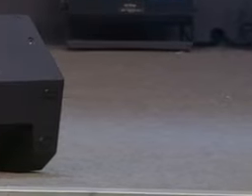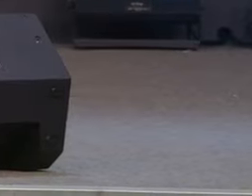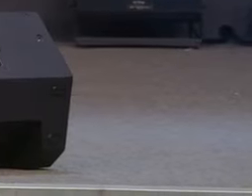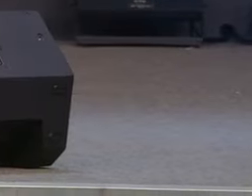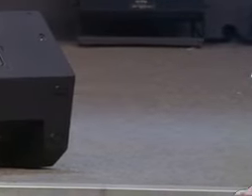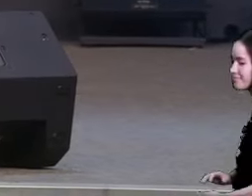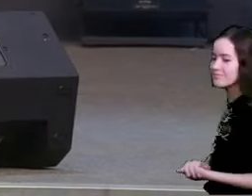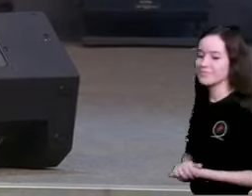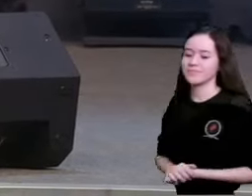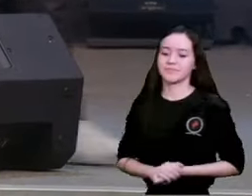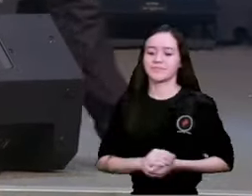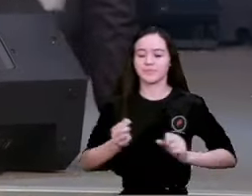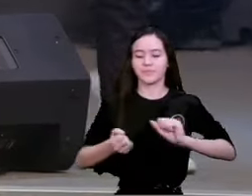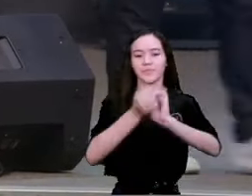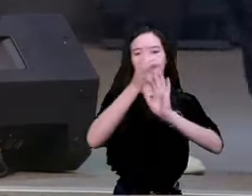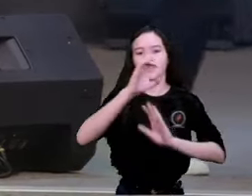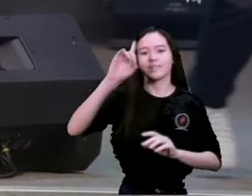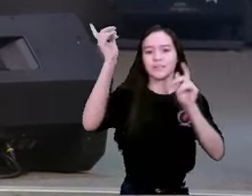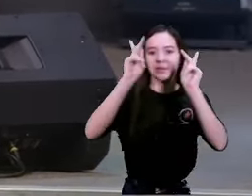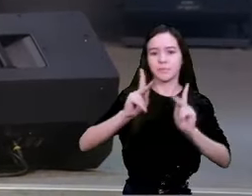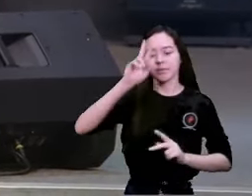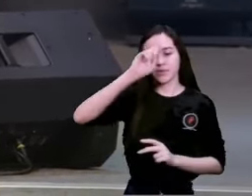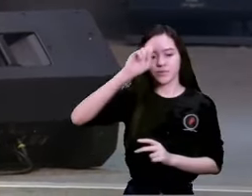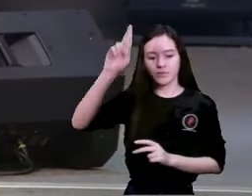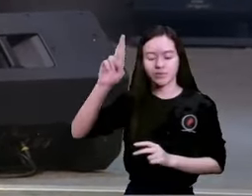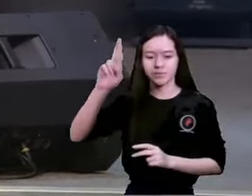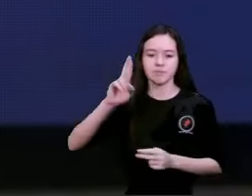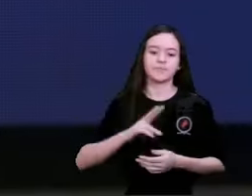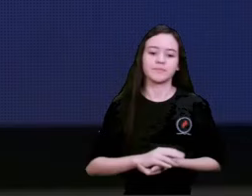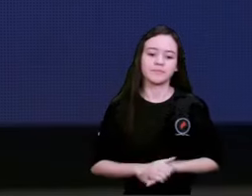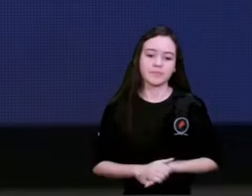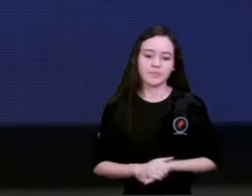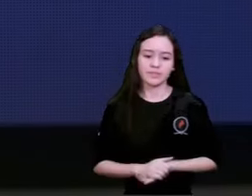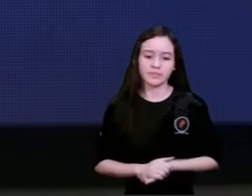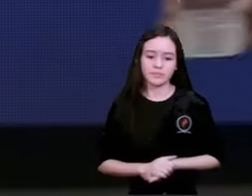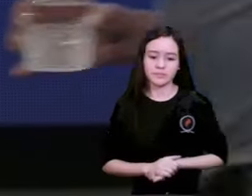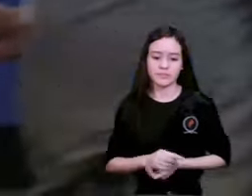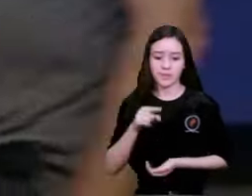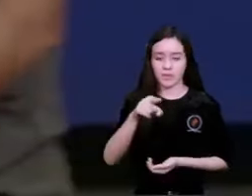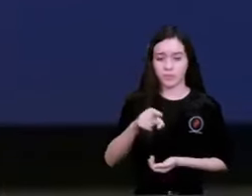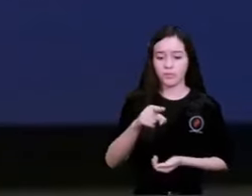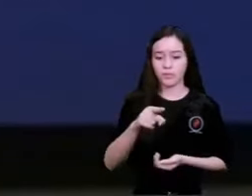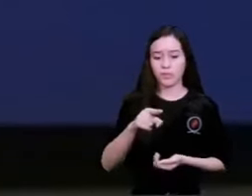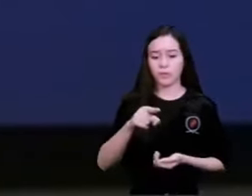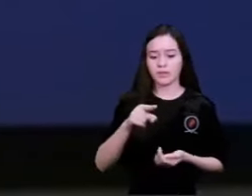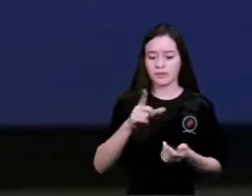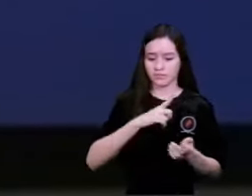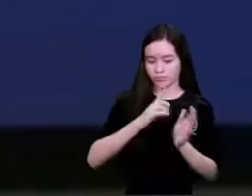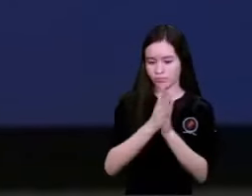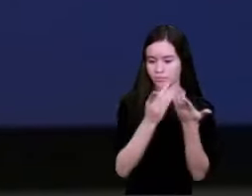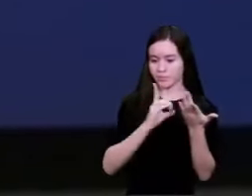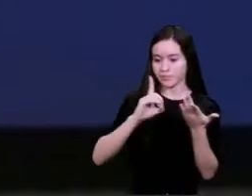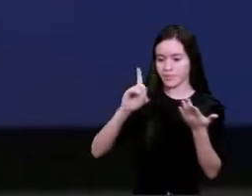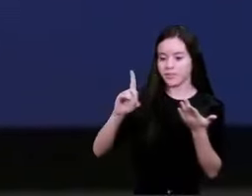Glória a Deus, a paz do Senhor, meus irmãos. Você que trouxe o exemplar da Bíblia